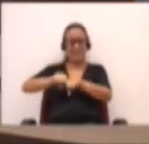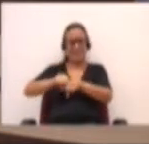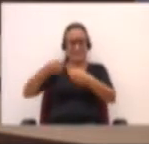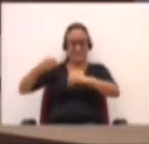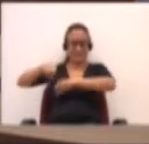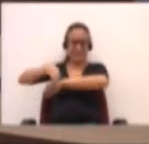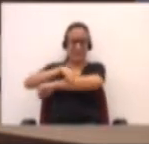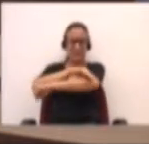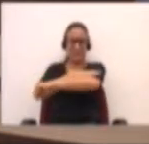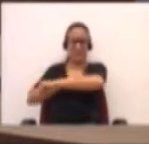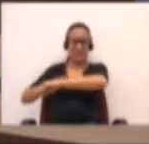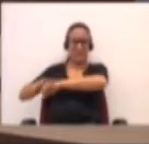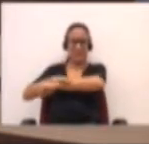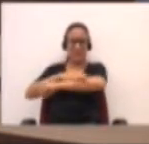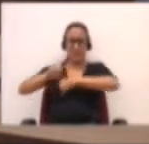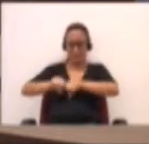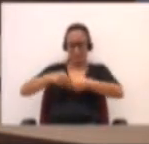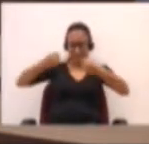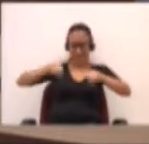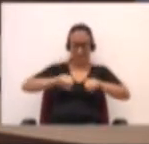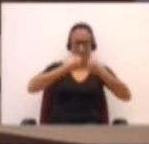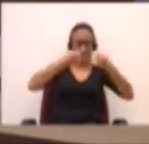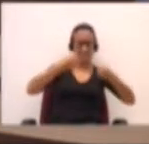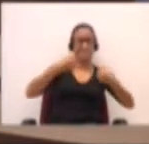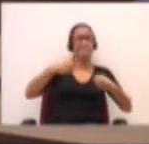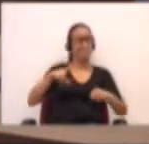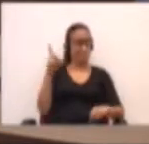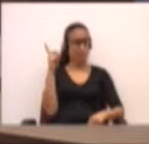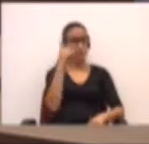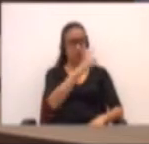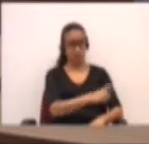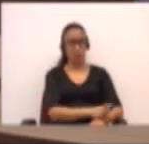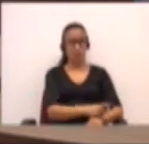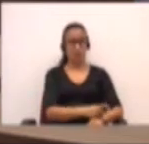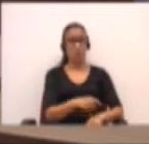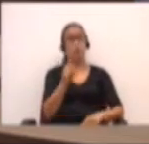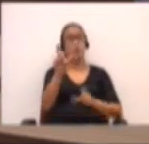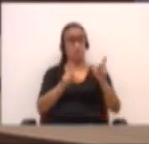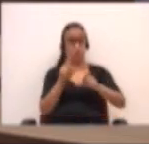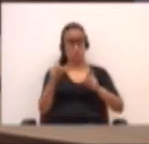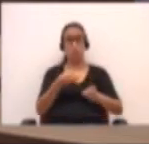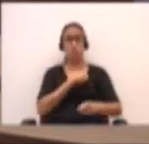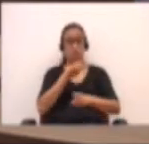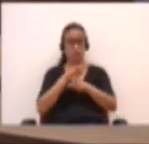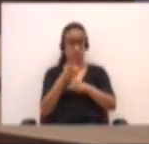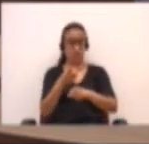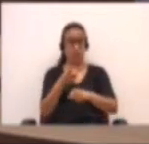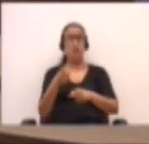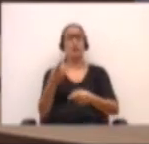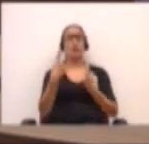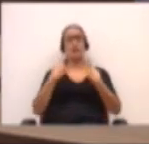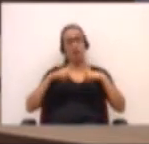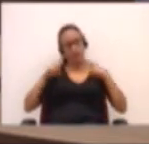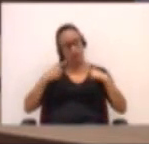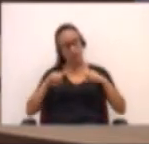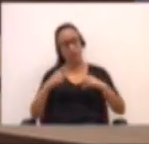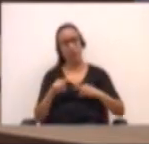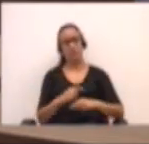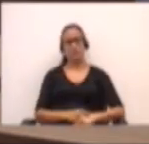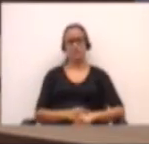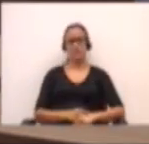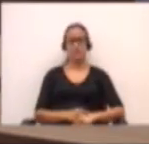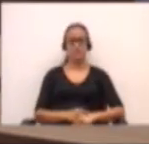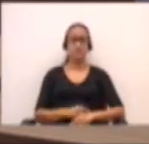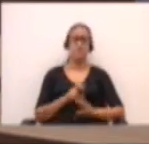moradores. 2. A Prefeitura Municipal de Limeira tem fiscalizado a obra e verificado se todos os